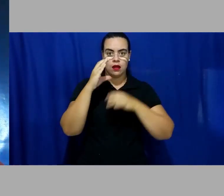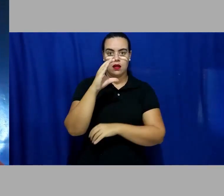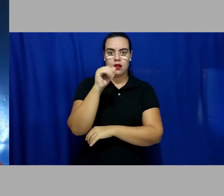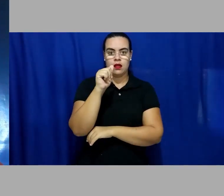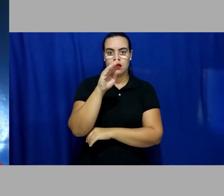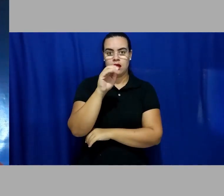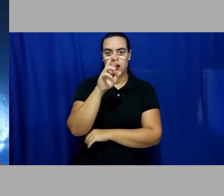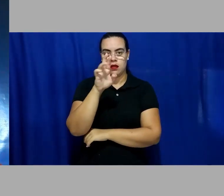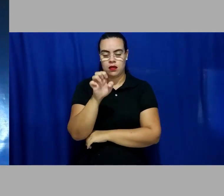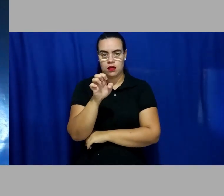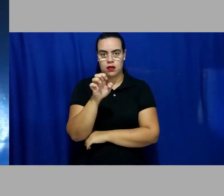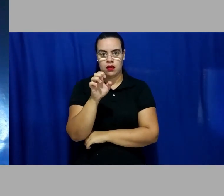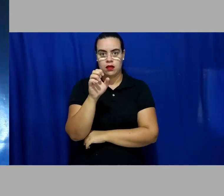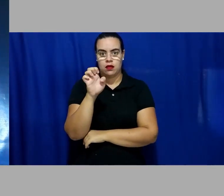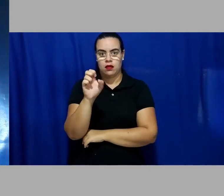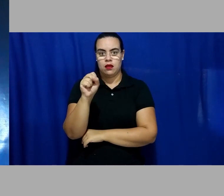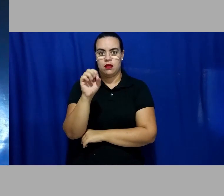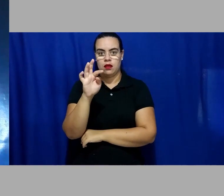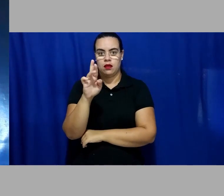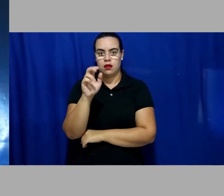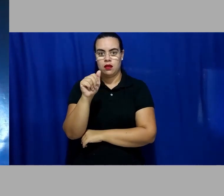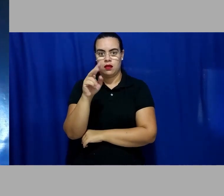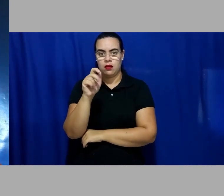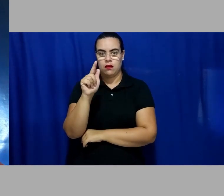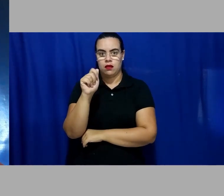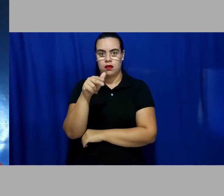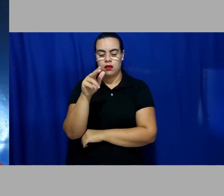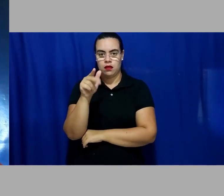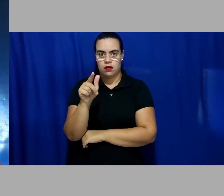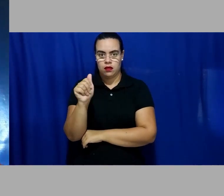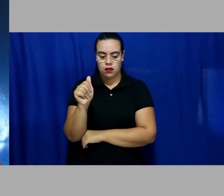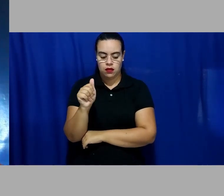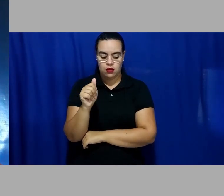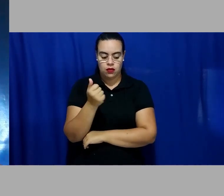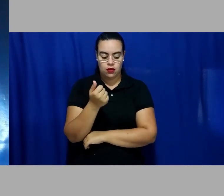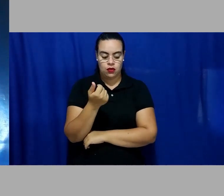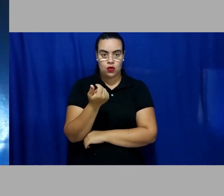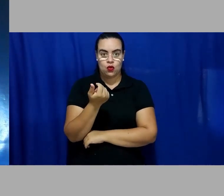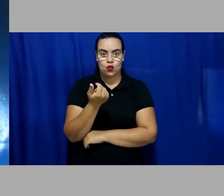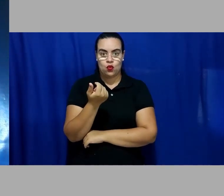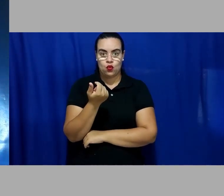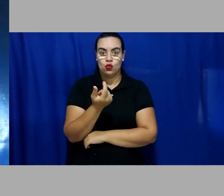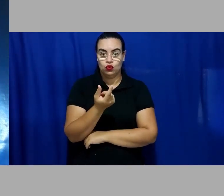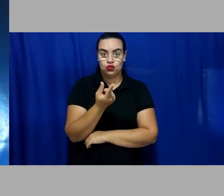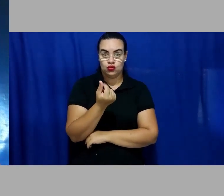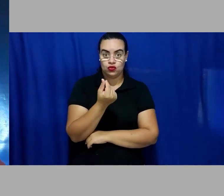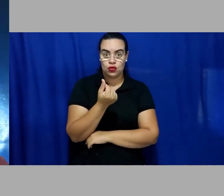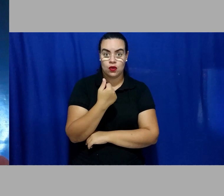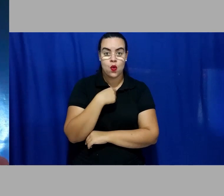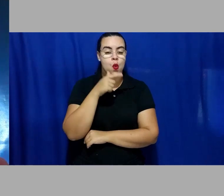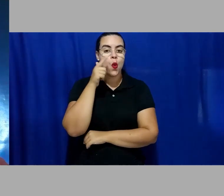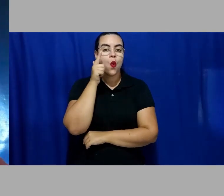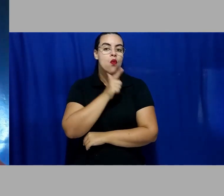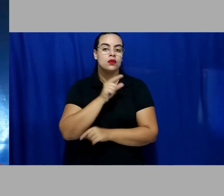de melhor iluminação pelo espetáculo Cabaré Extravaganza da companhia. Com o dinheiro, eu consegui fazer a minha